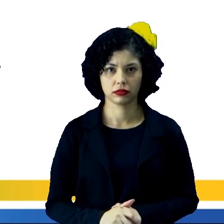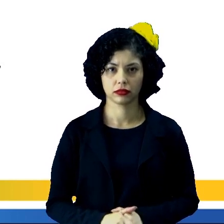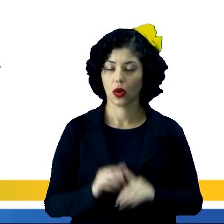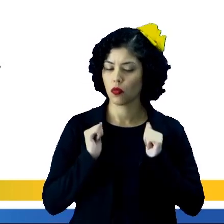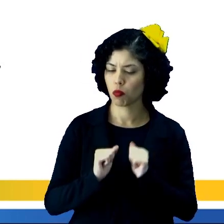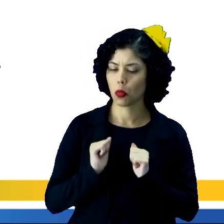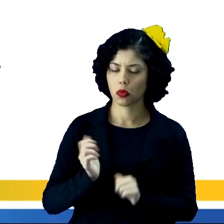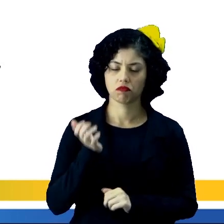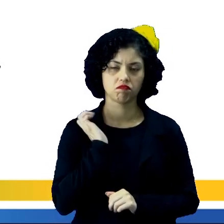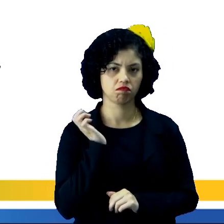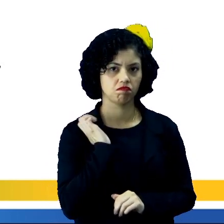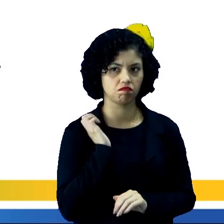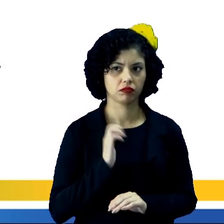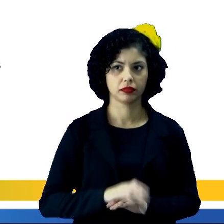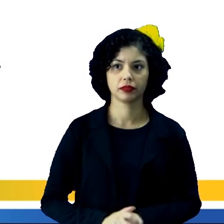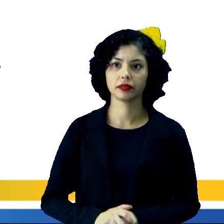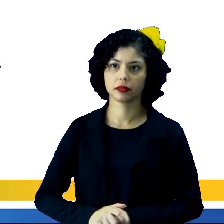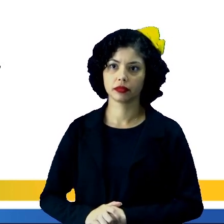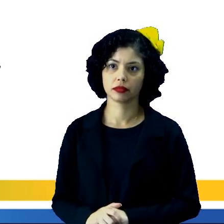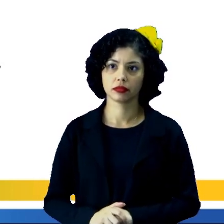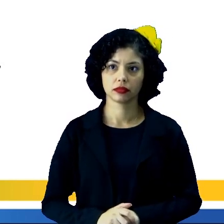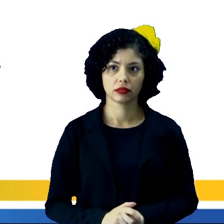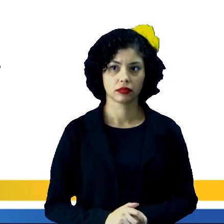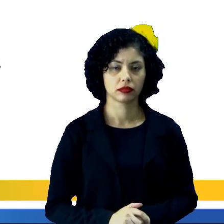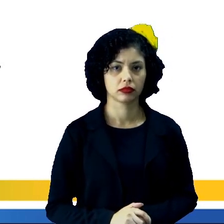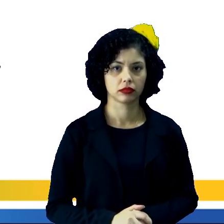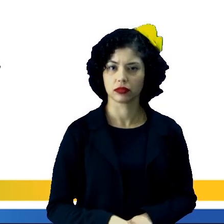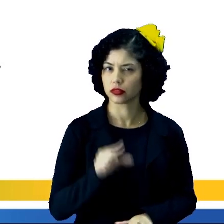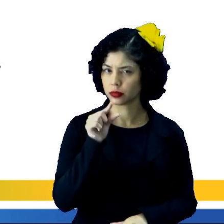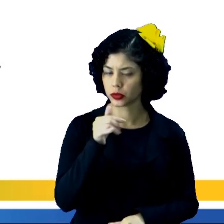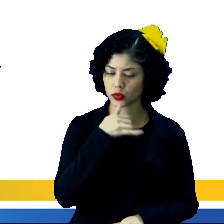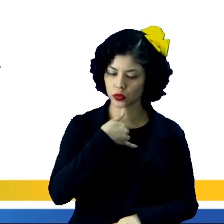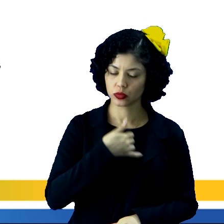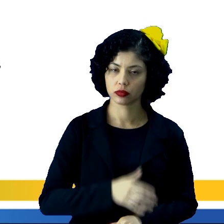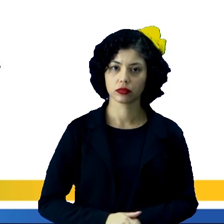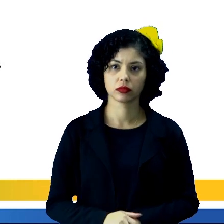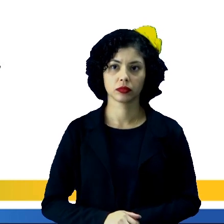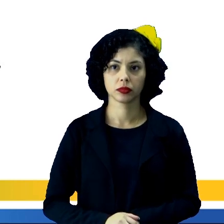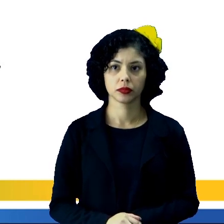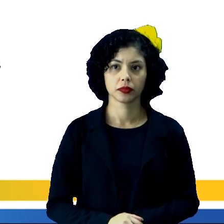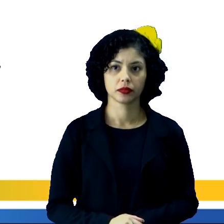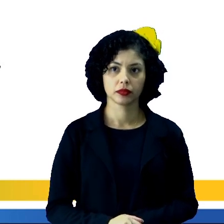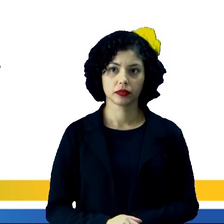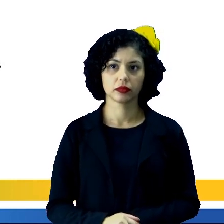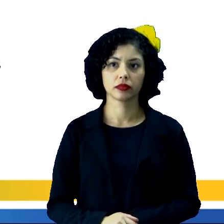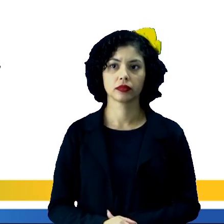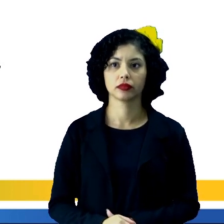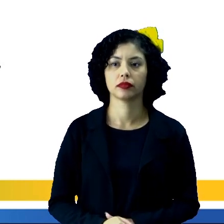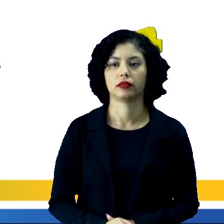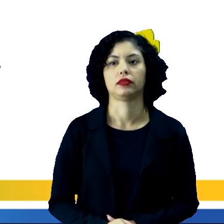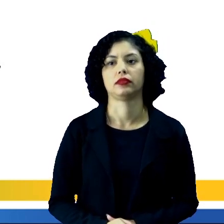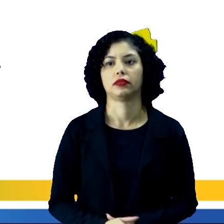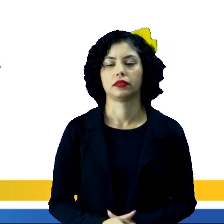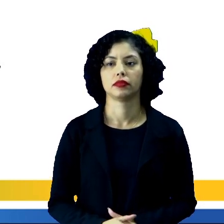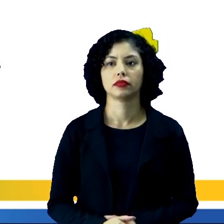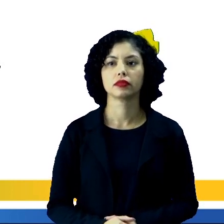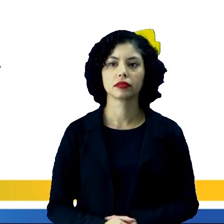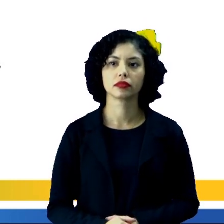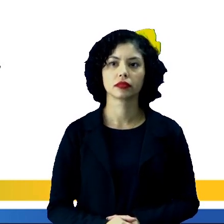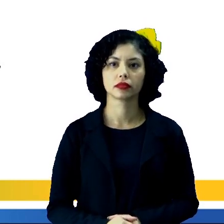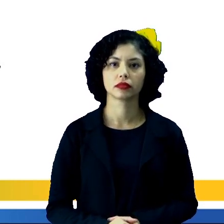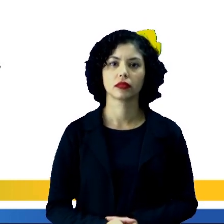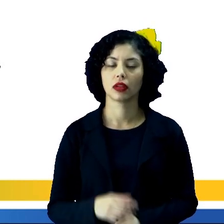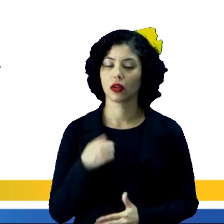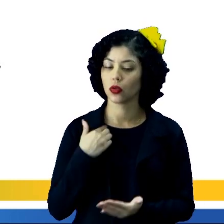ser ricos. A little sad, um pouco tristes. I am studying French. Eu